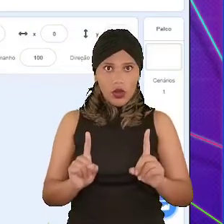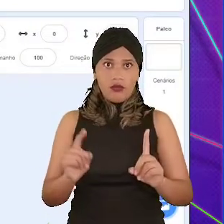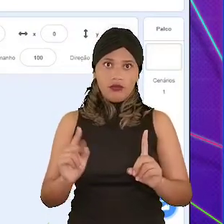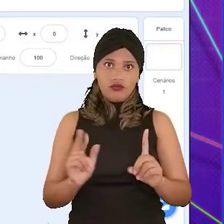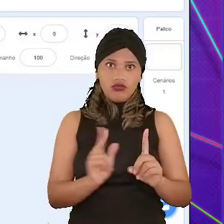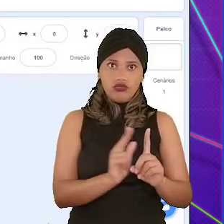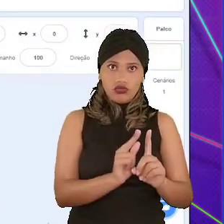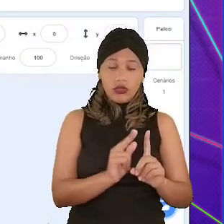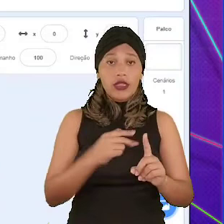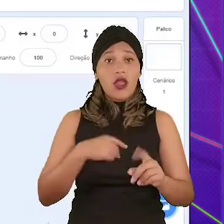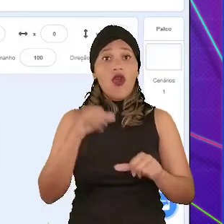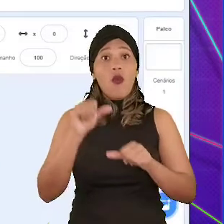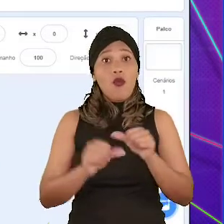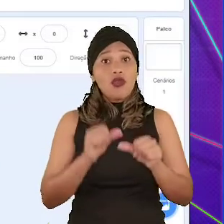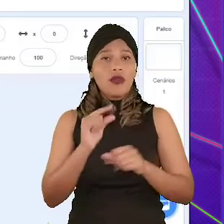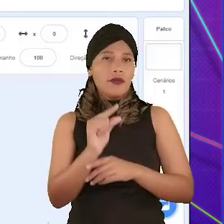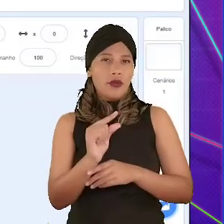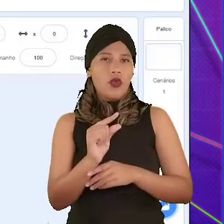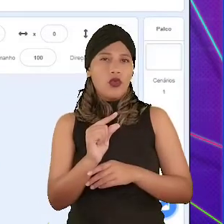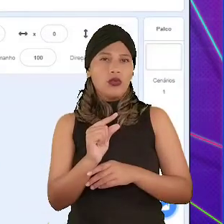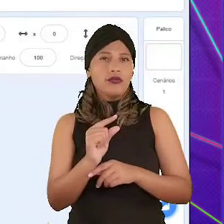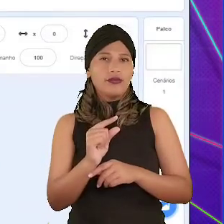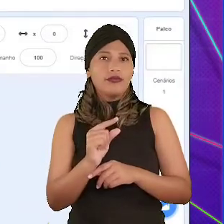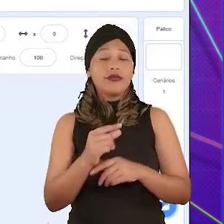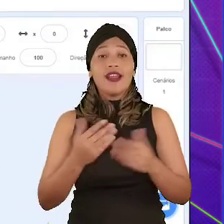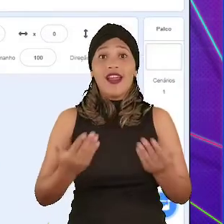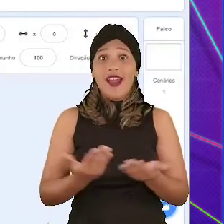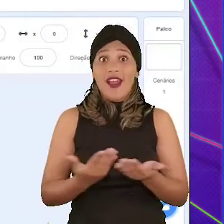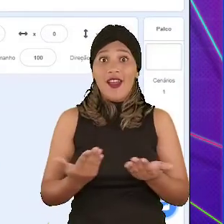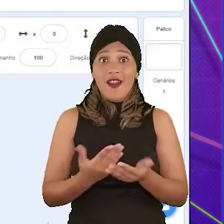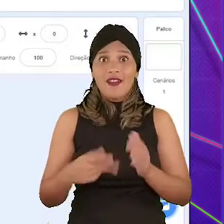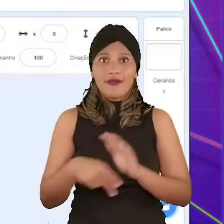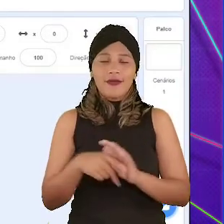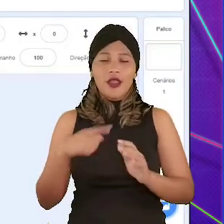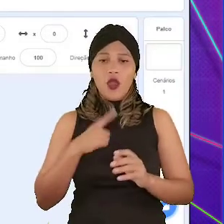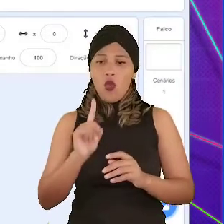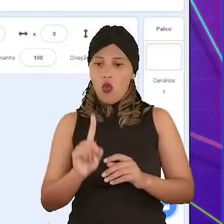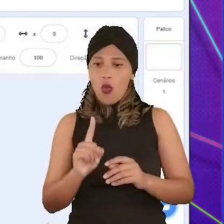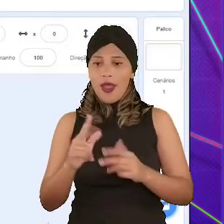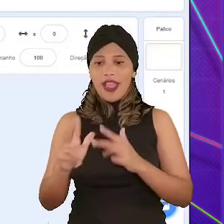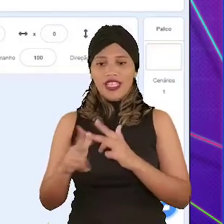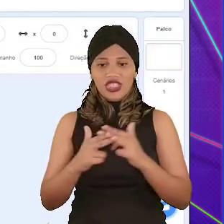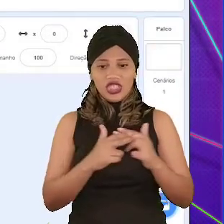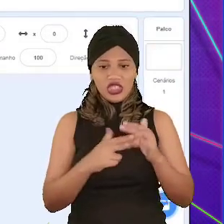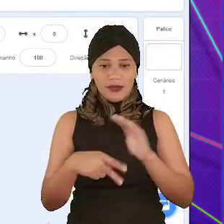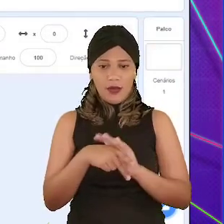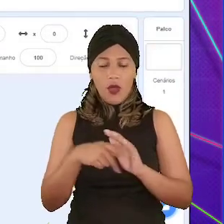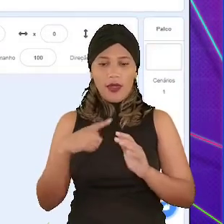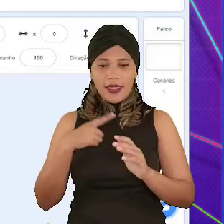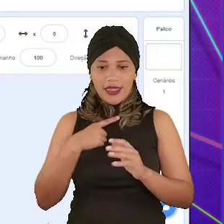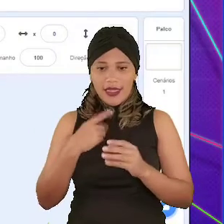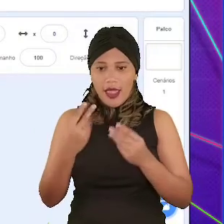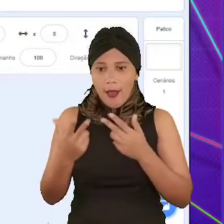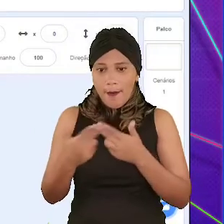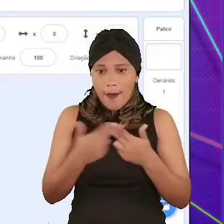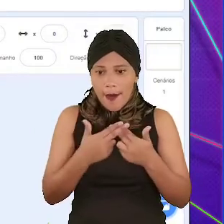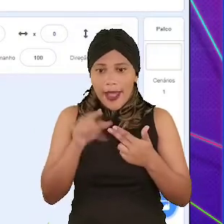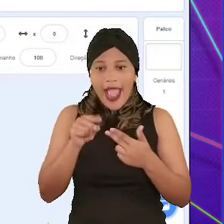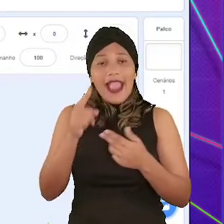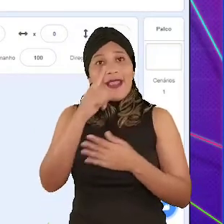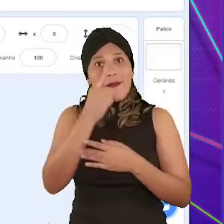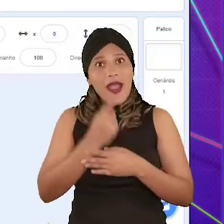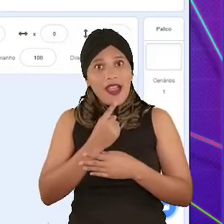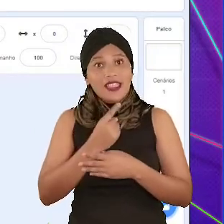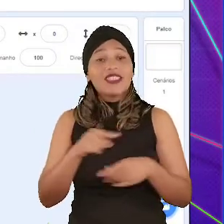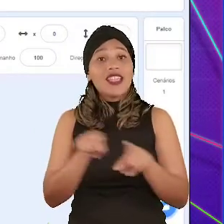palco porém a parte do meio e a esquerda mudaram um pouco respectivamente agora uma serve para editar a imagem do nosso ator